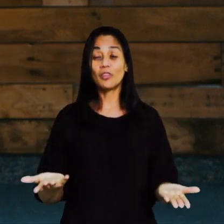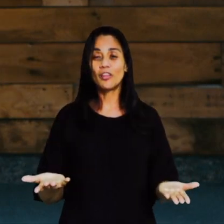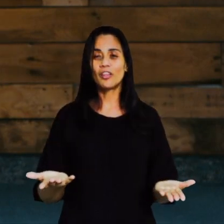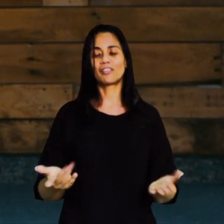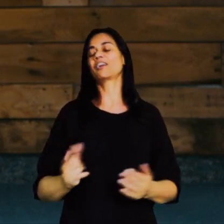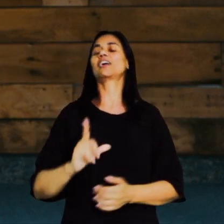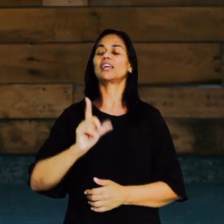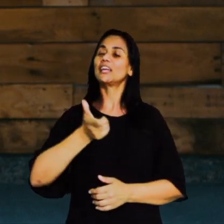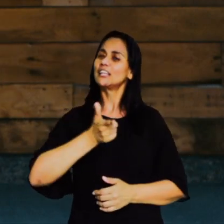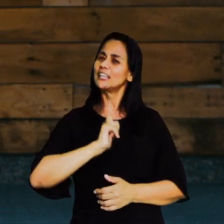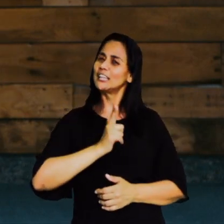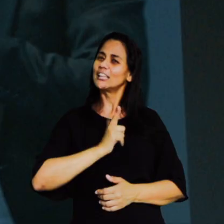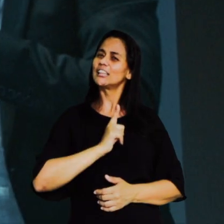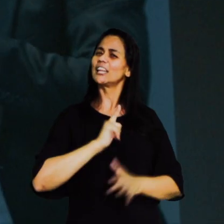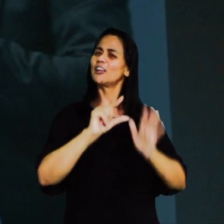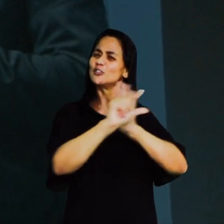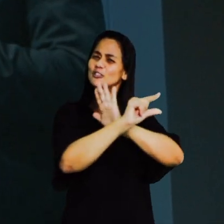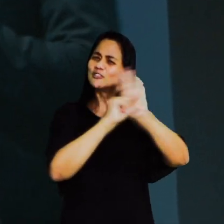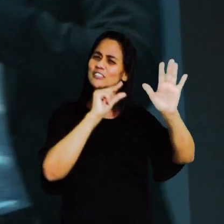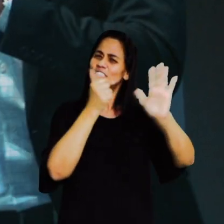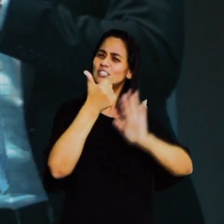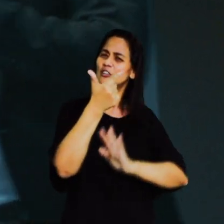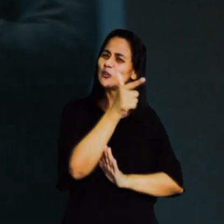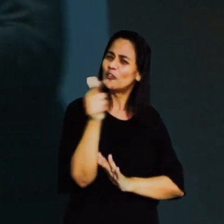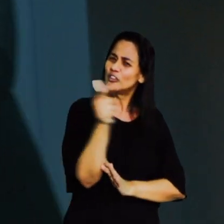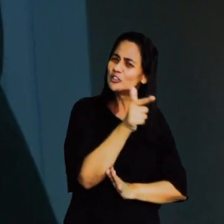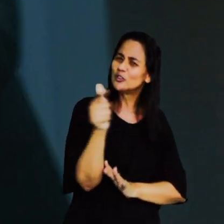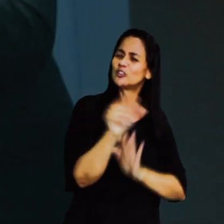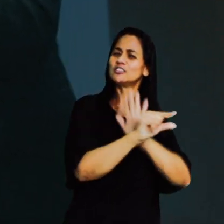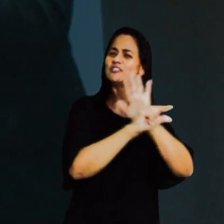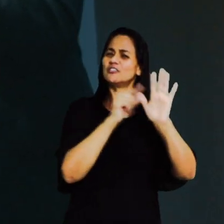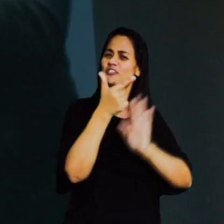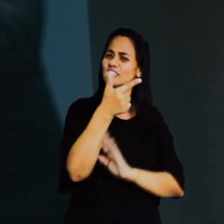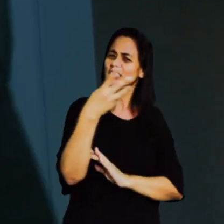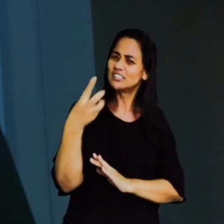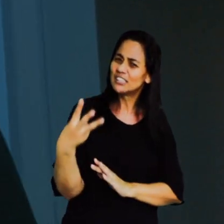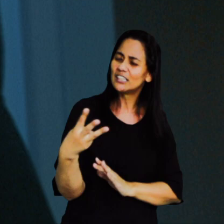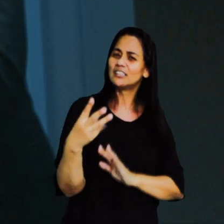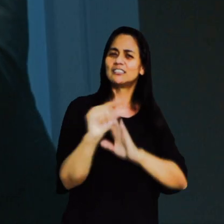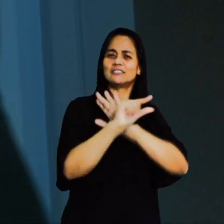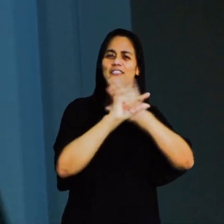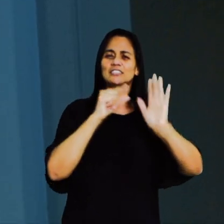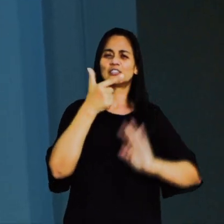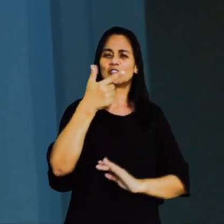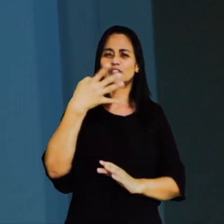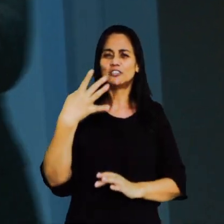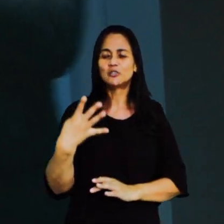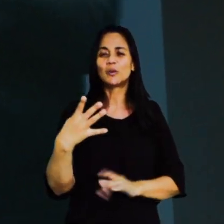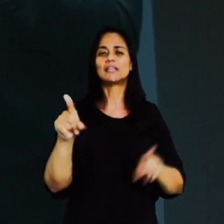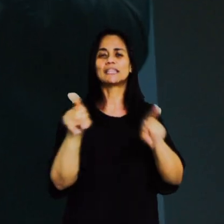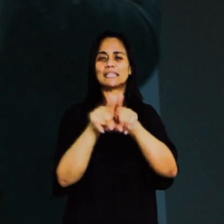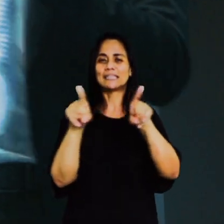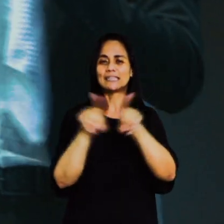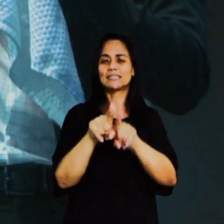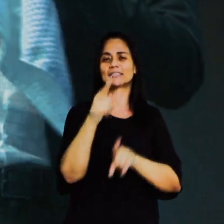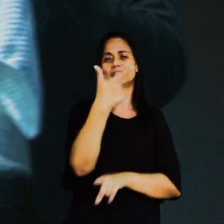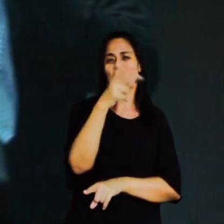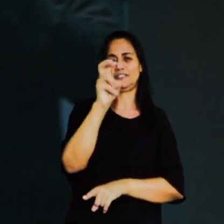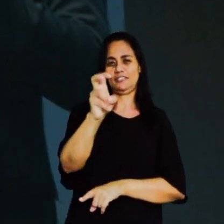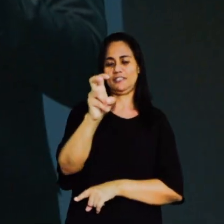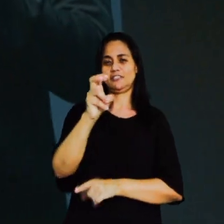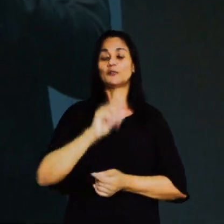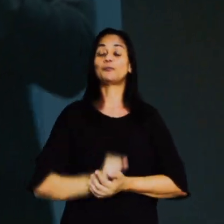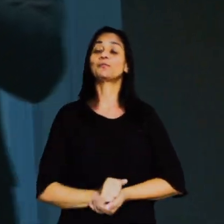nos versículos 22, 23, 24 e 25. E nós